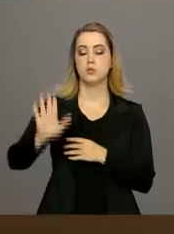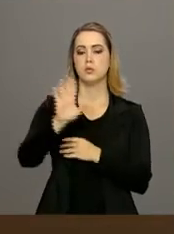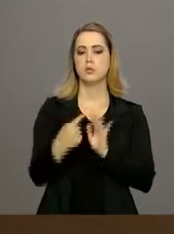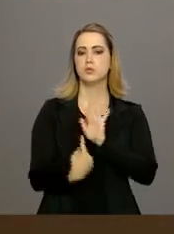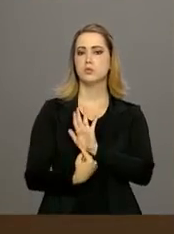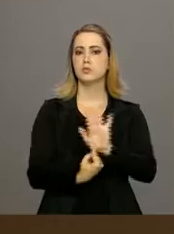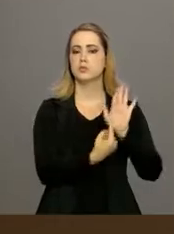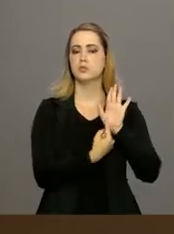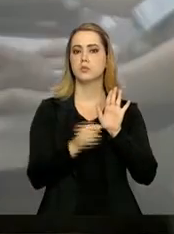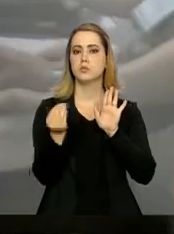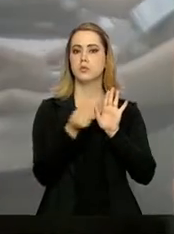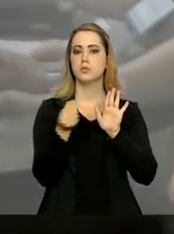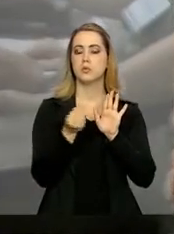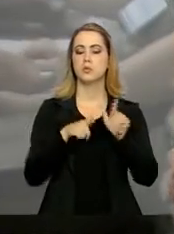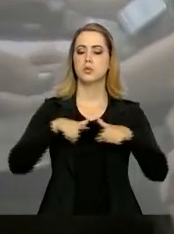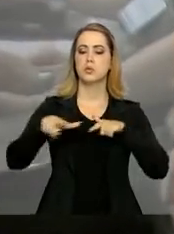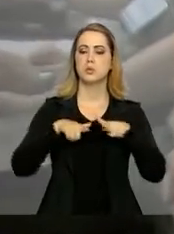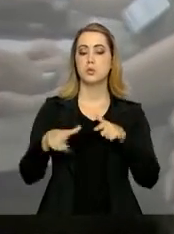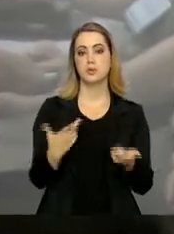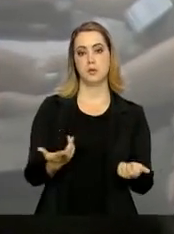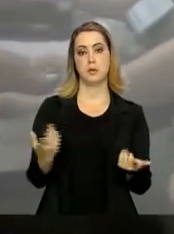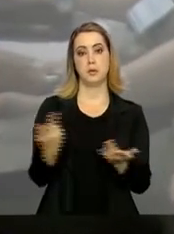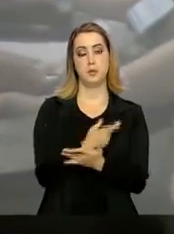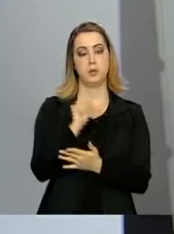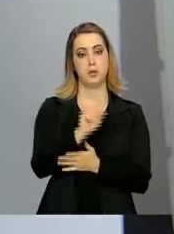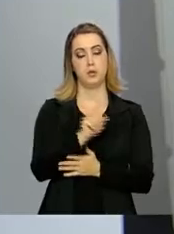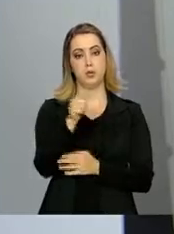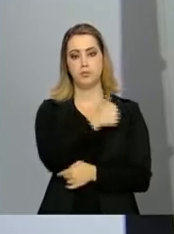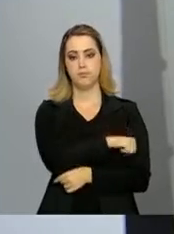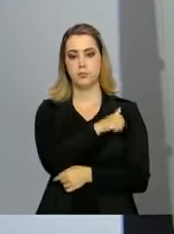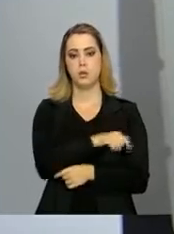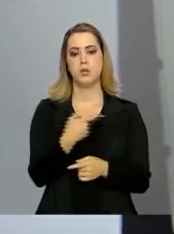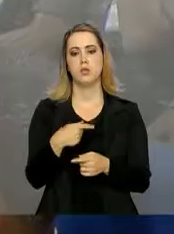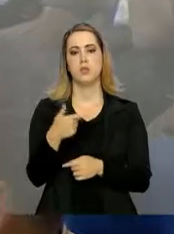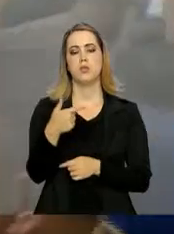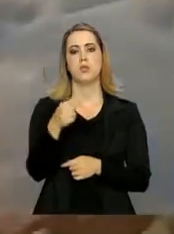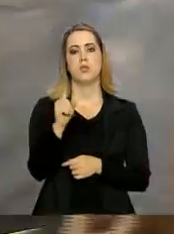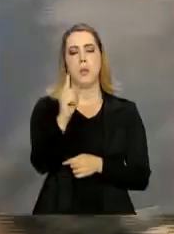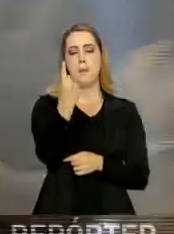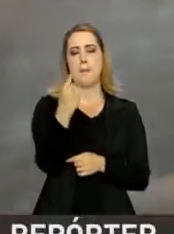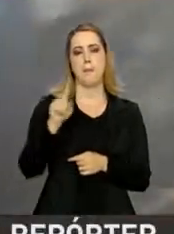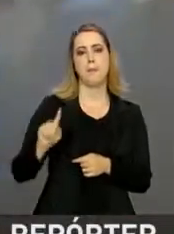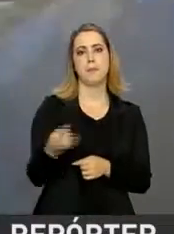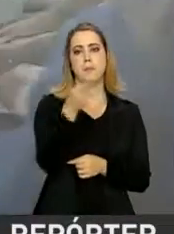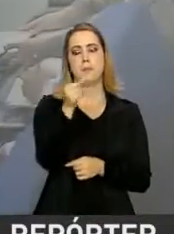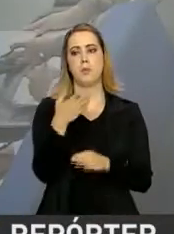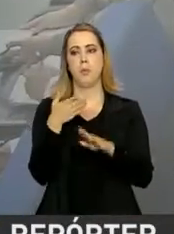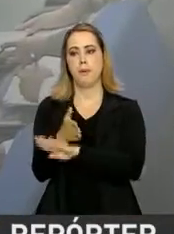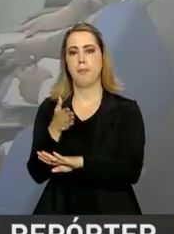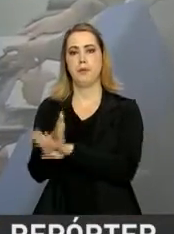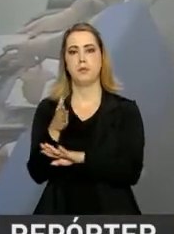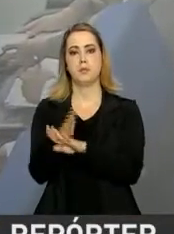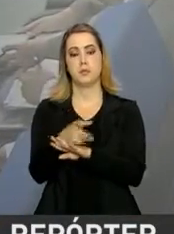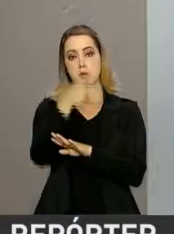apresentados demonstraram a dimensão do trabalho. Para se ter uma ideia, foram impedidos mais de 1.000 ataques de hackers em todo o